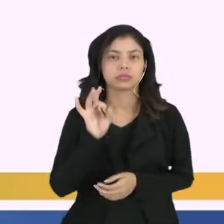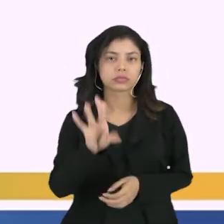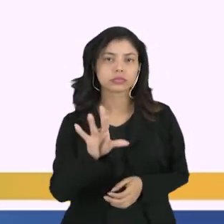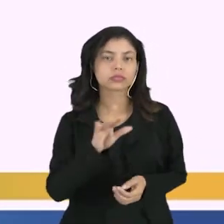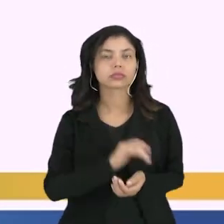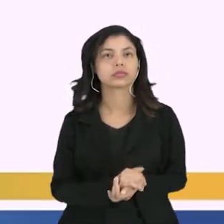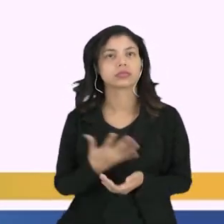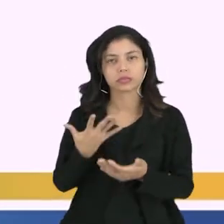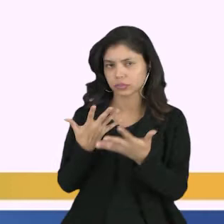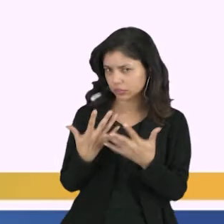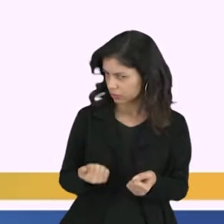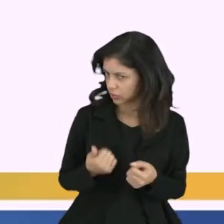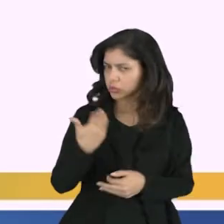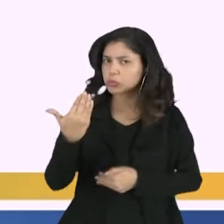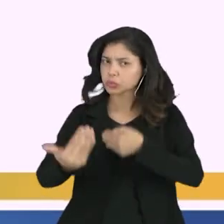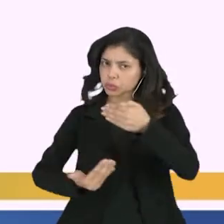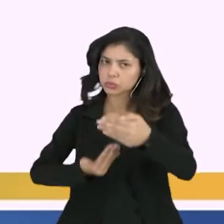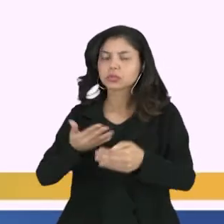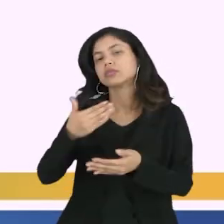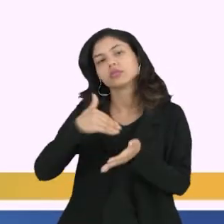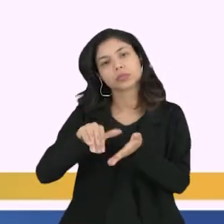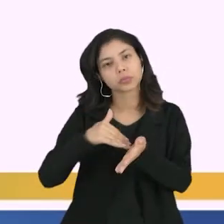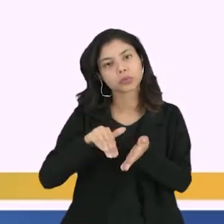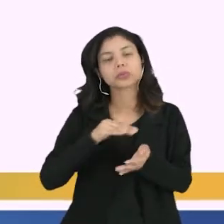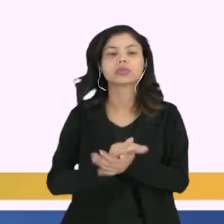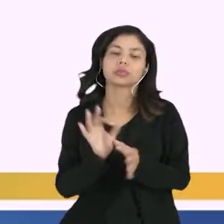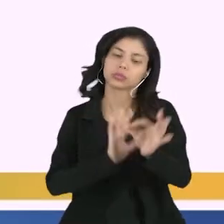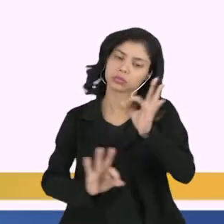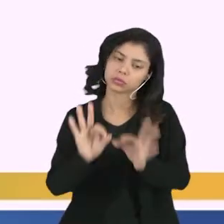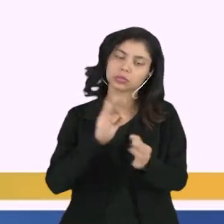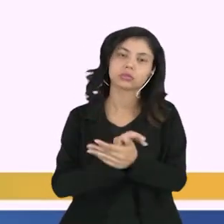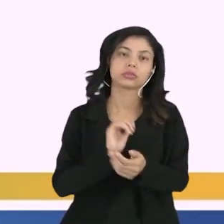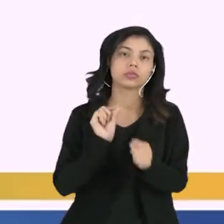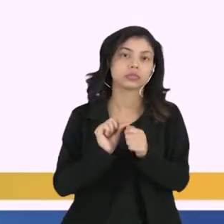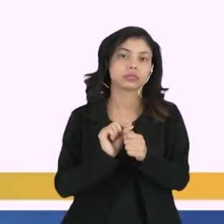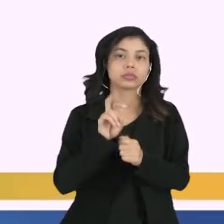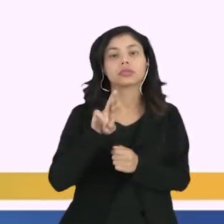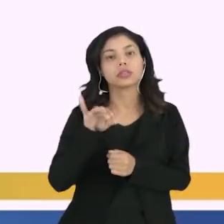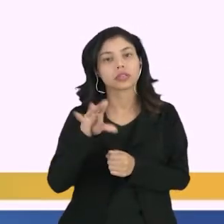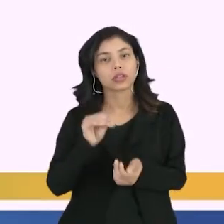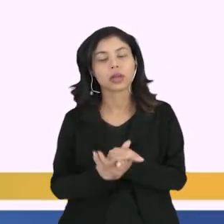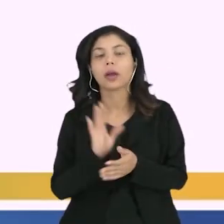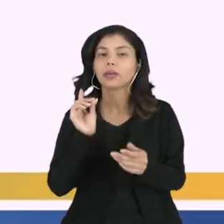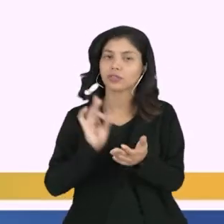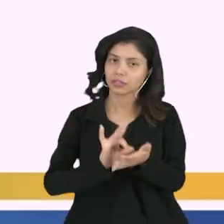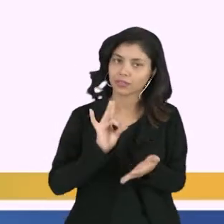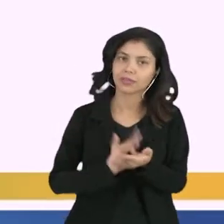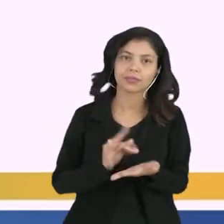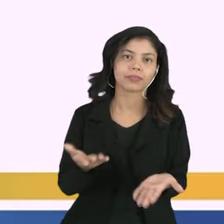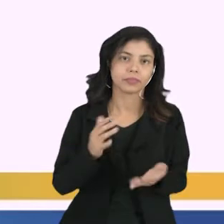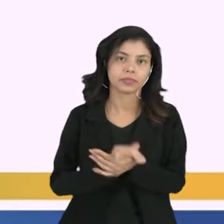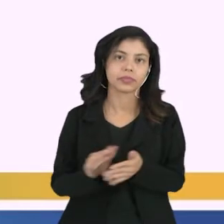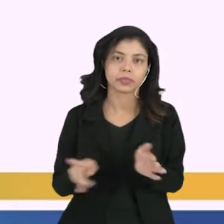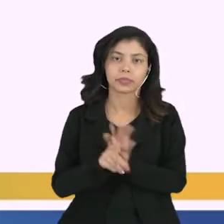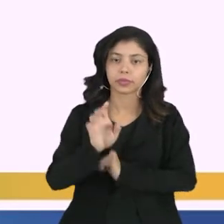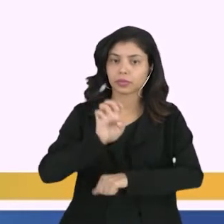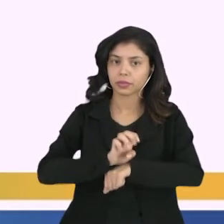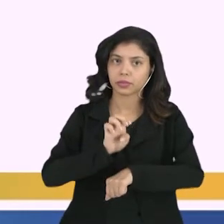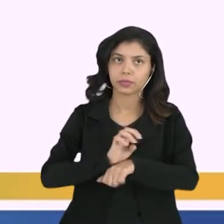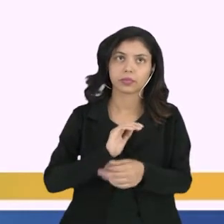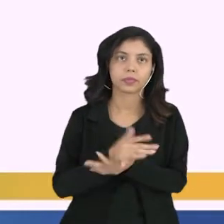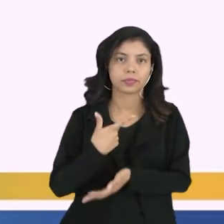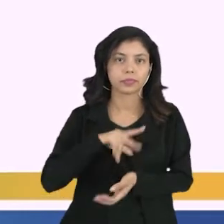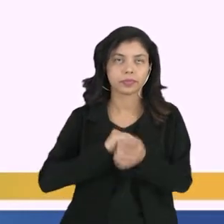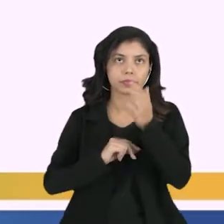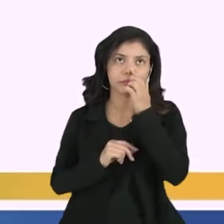essa posse para desenvolver, administrar, fazer os engenhos, mas a terra de fato pertencia aí ao Estado